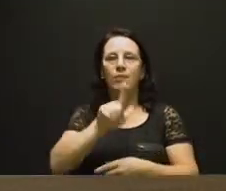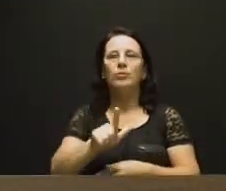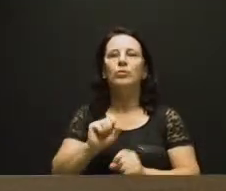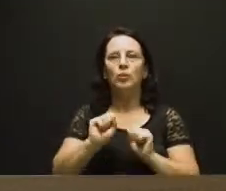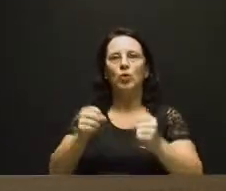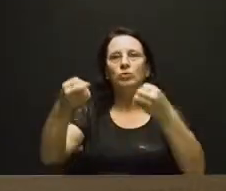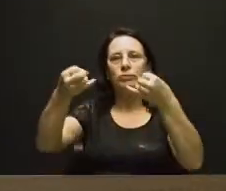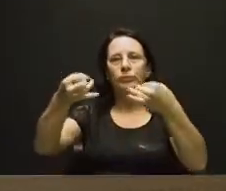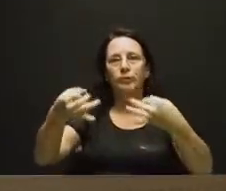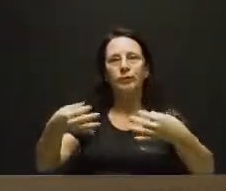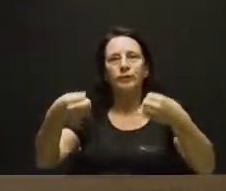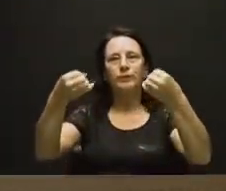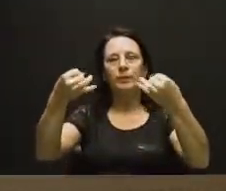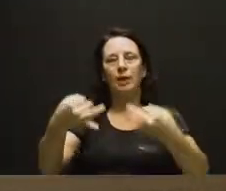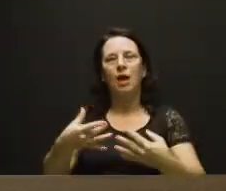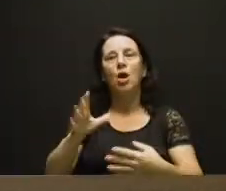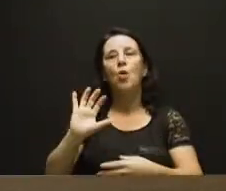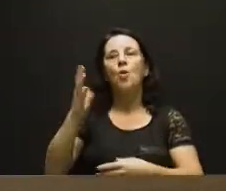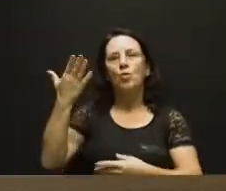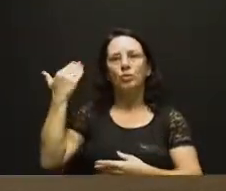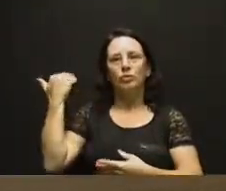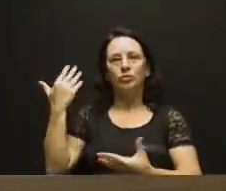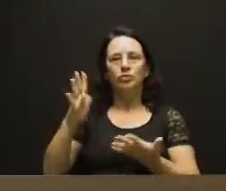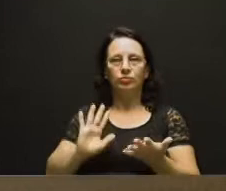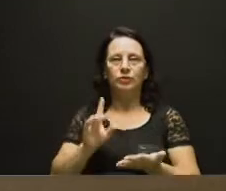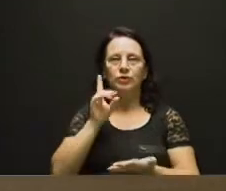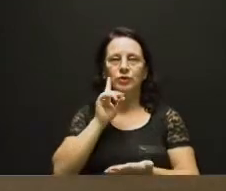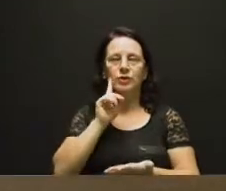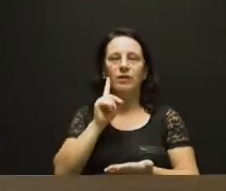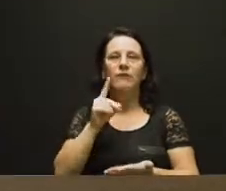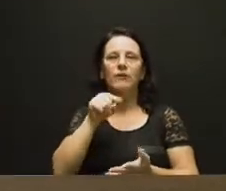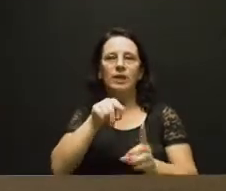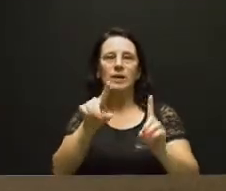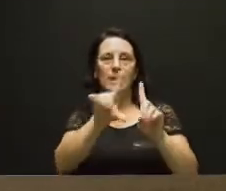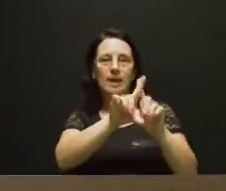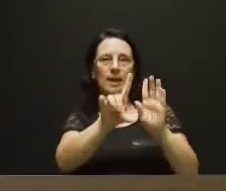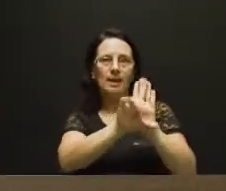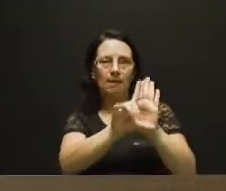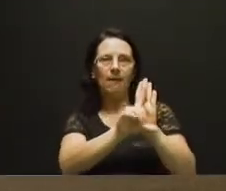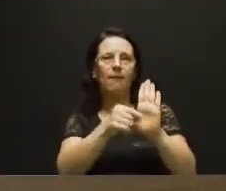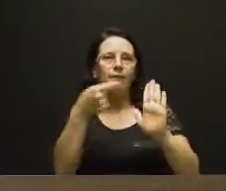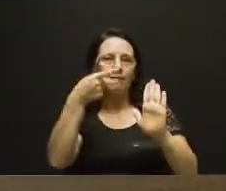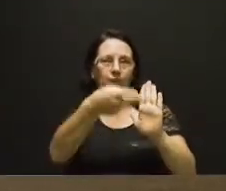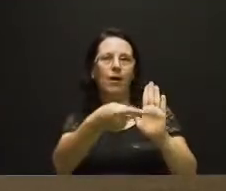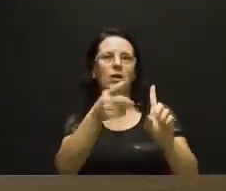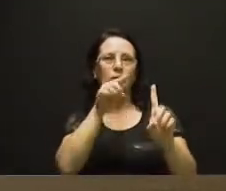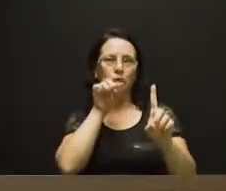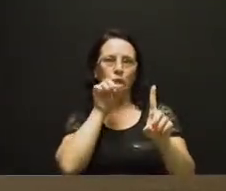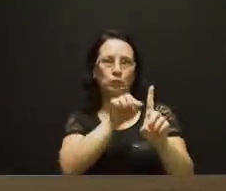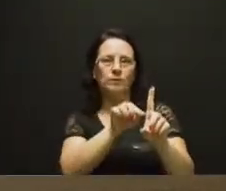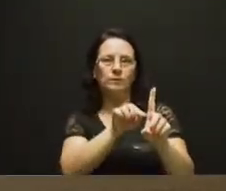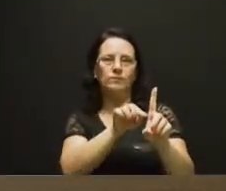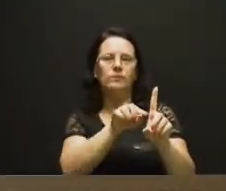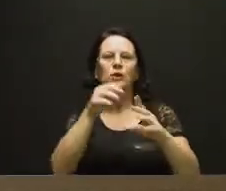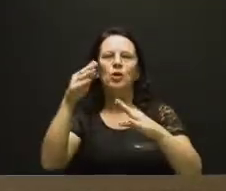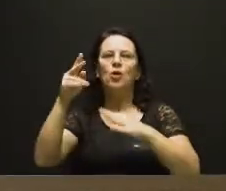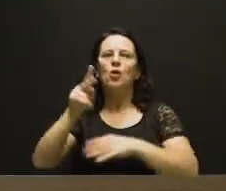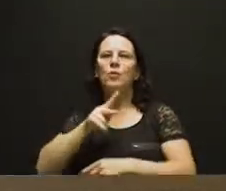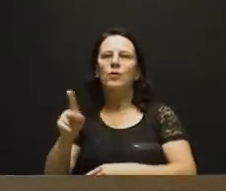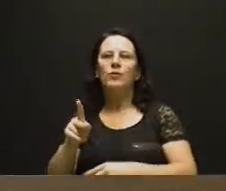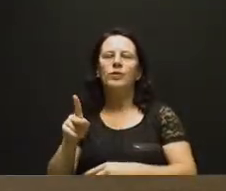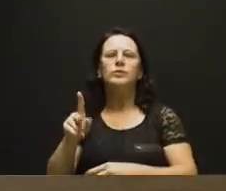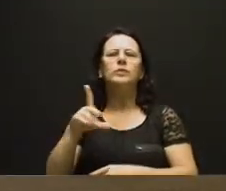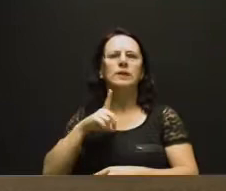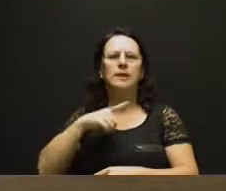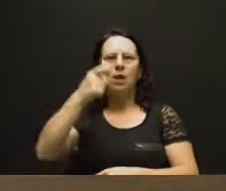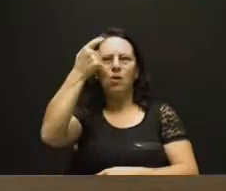a gente pode explicar em outro momento né mas o que eu tô falando o que a lei prevê tá então o professor titular ele tem ele tem que estar